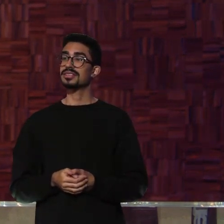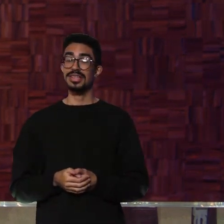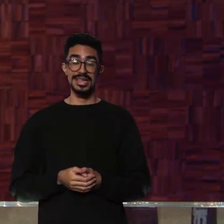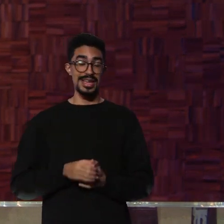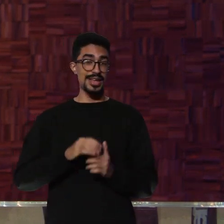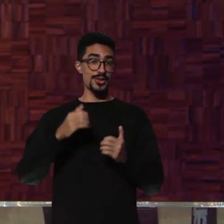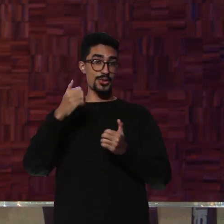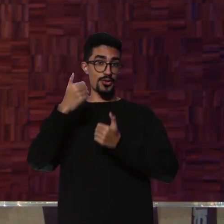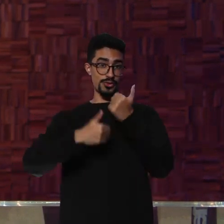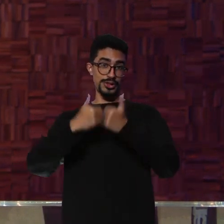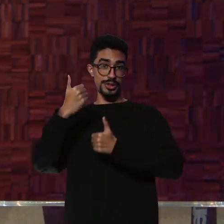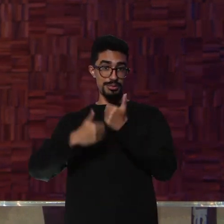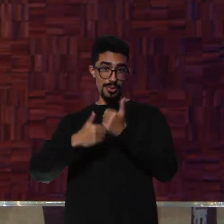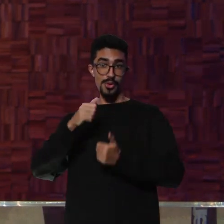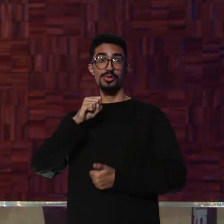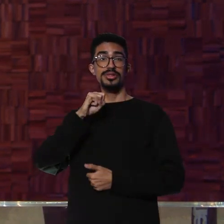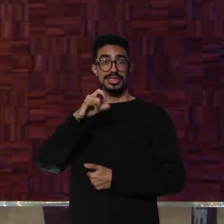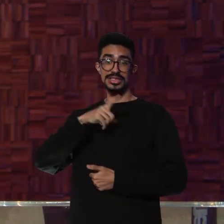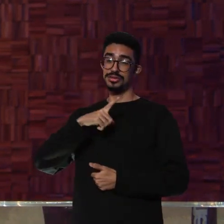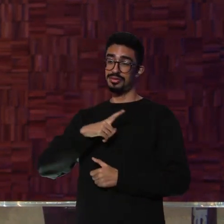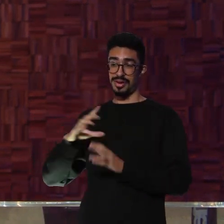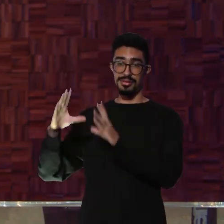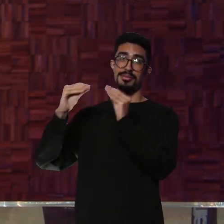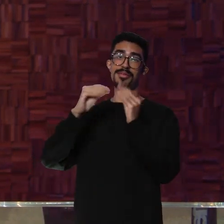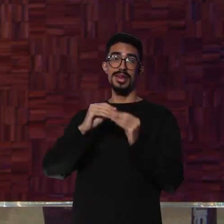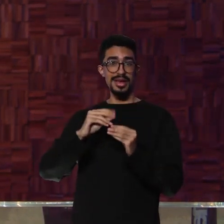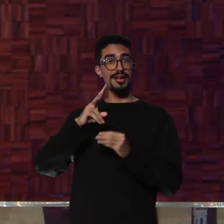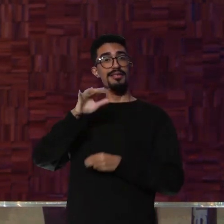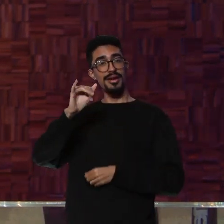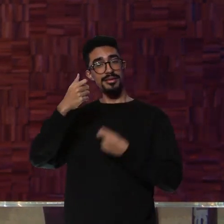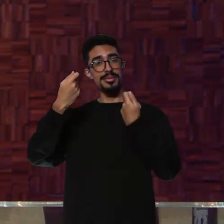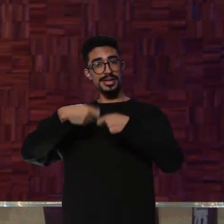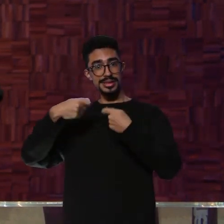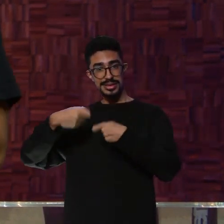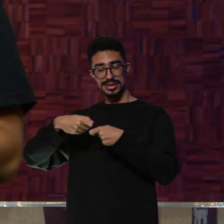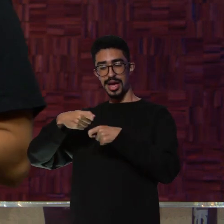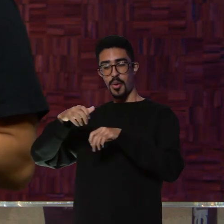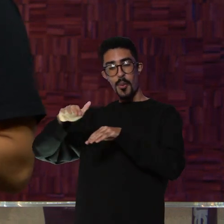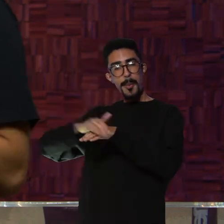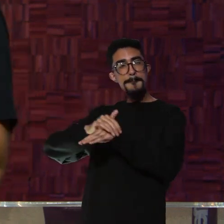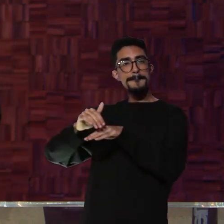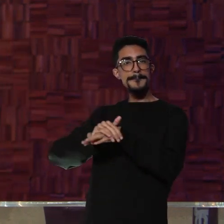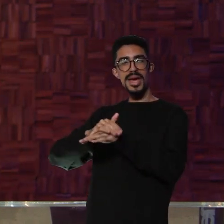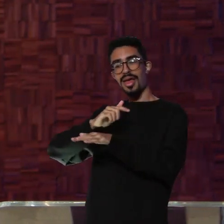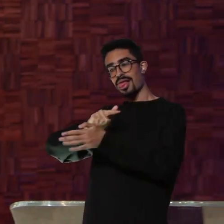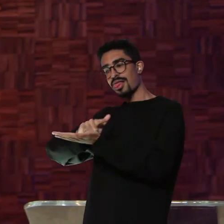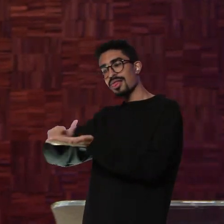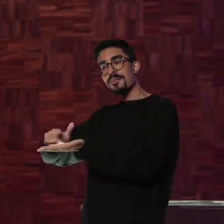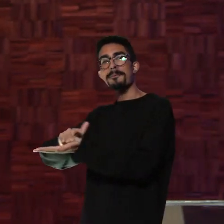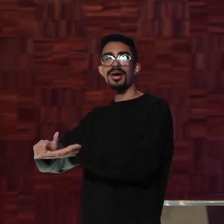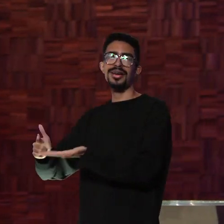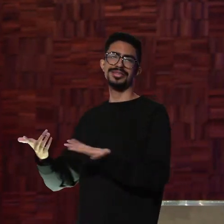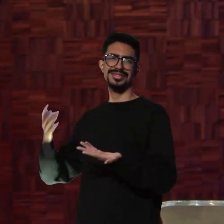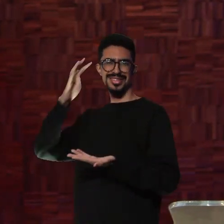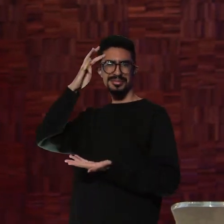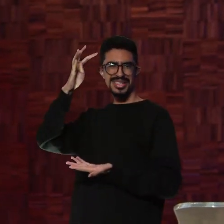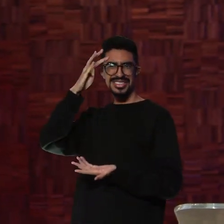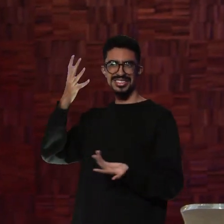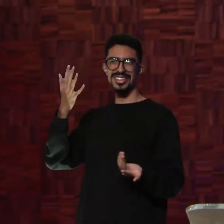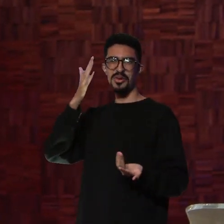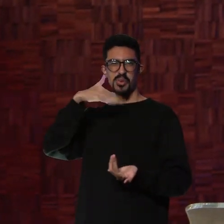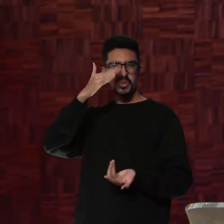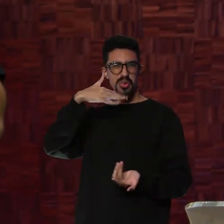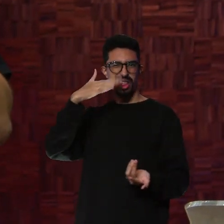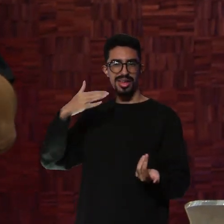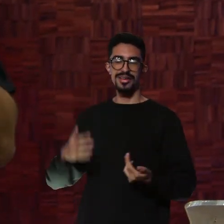só, pelo menos, fica mais fácil. É ou não é verdade? Né? E sabe, quando eu olho para a palavra de Deus, muitas vezes nós acreditamos que